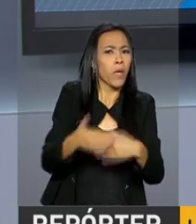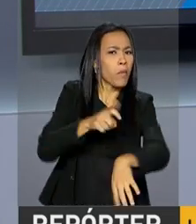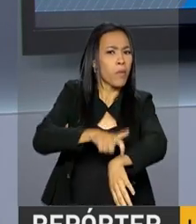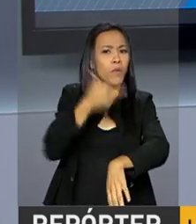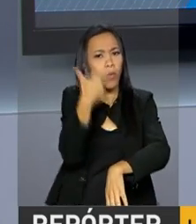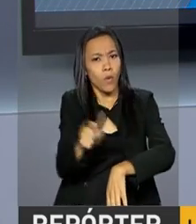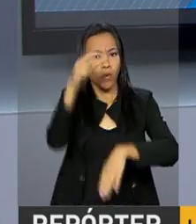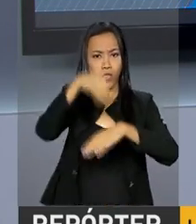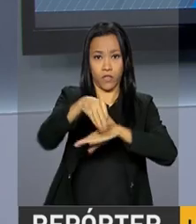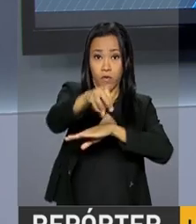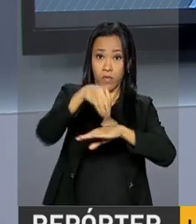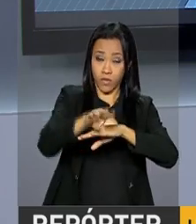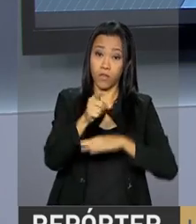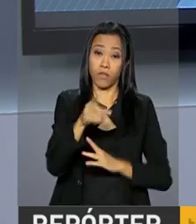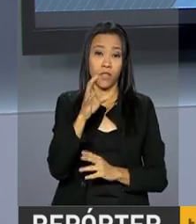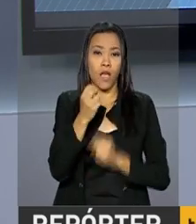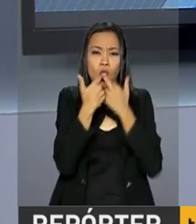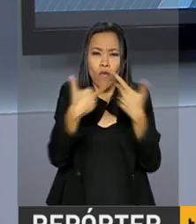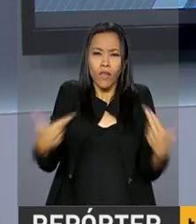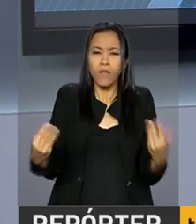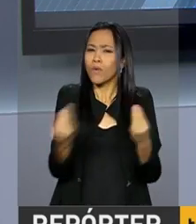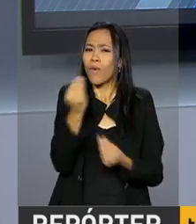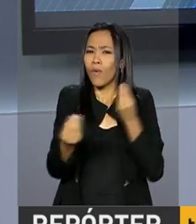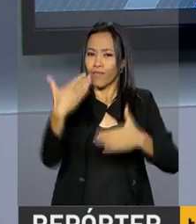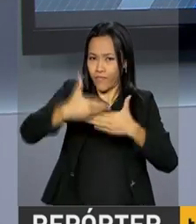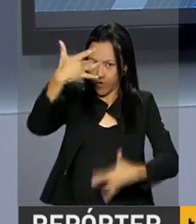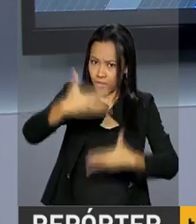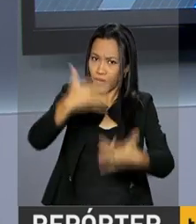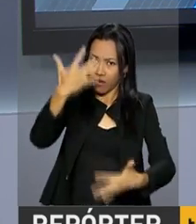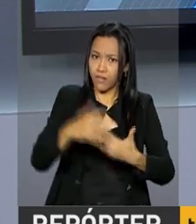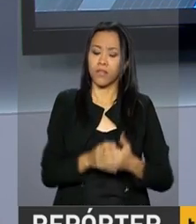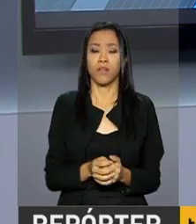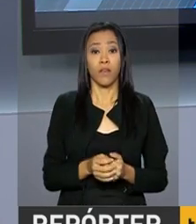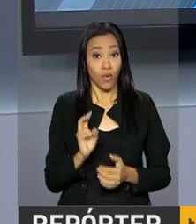com outras informações. Acompanhe as novidades também nas nossas redes